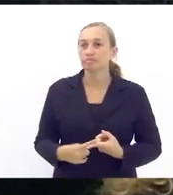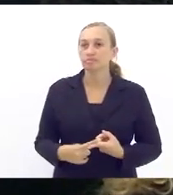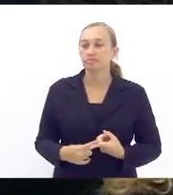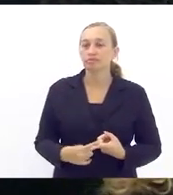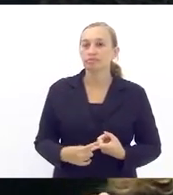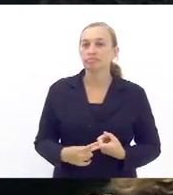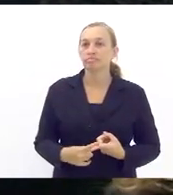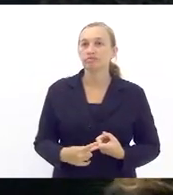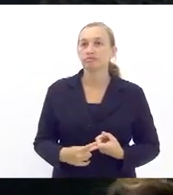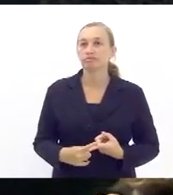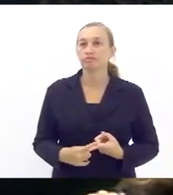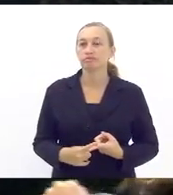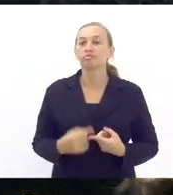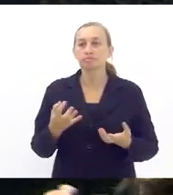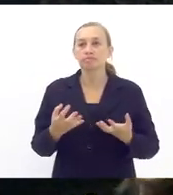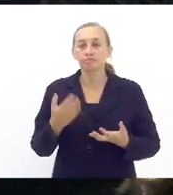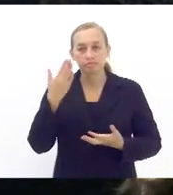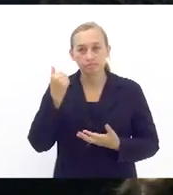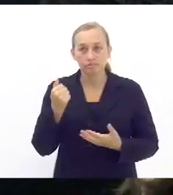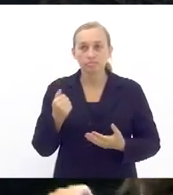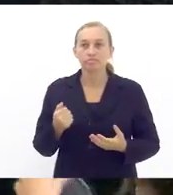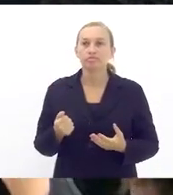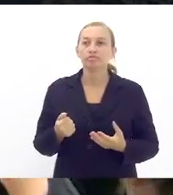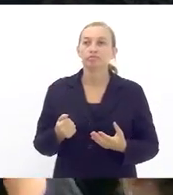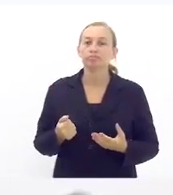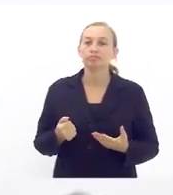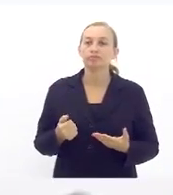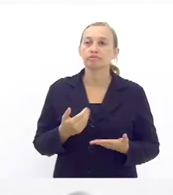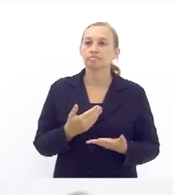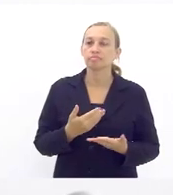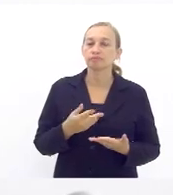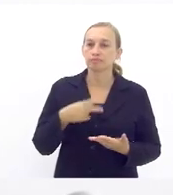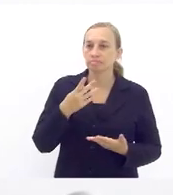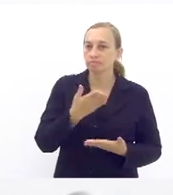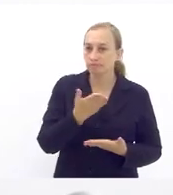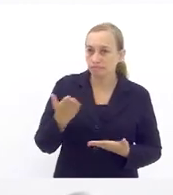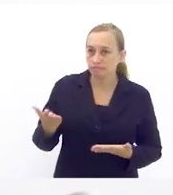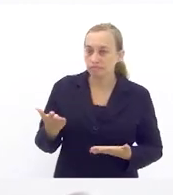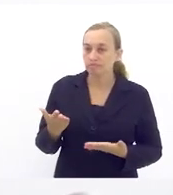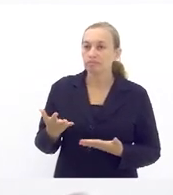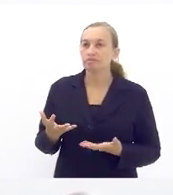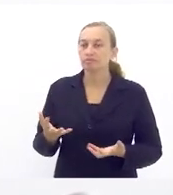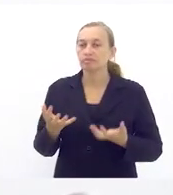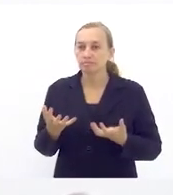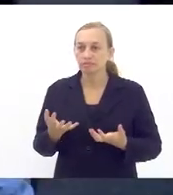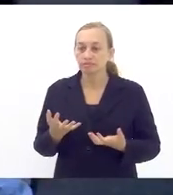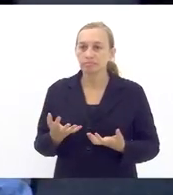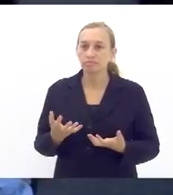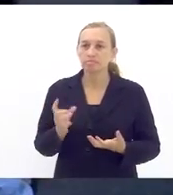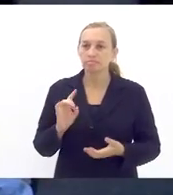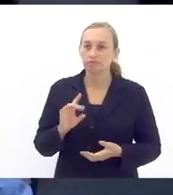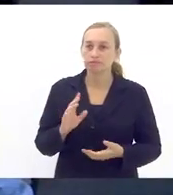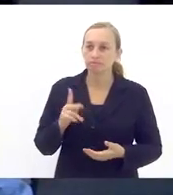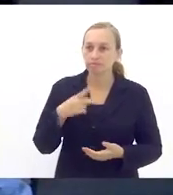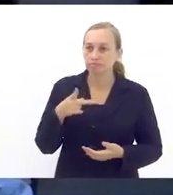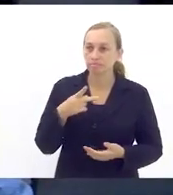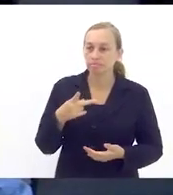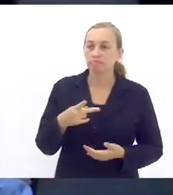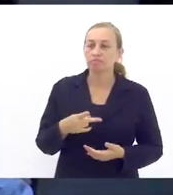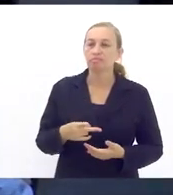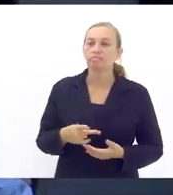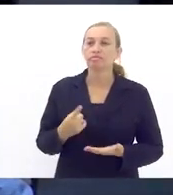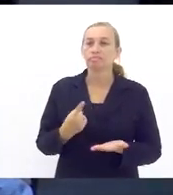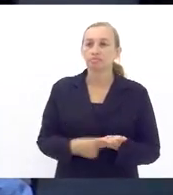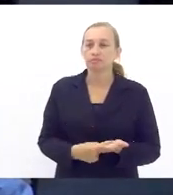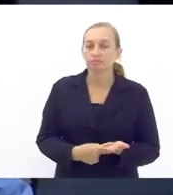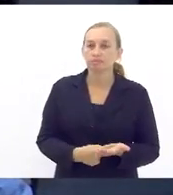ouvir também né o restante da comunidade da Martins Pena importante quero só reiterar o nosso